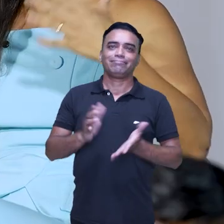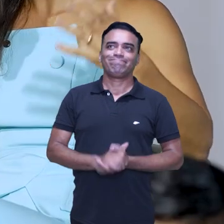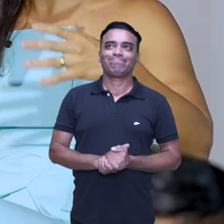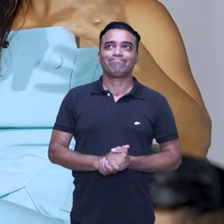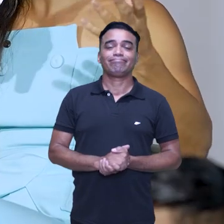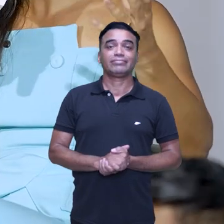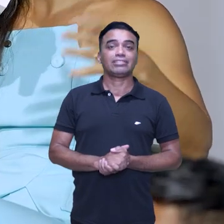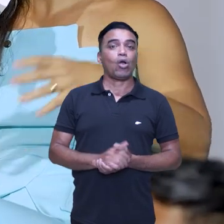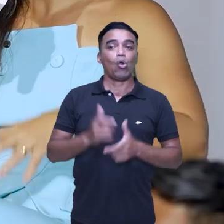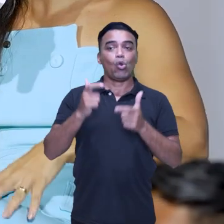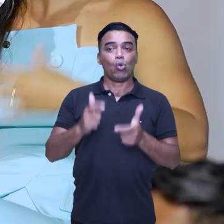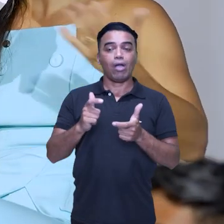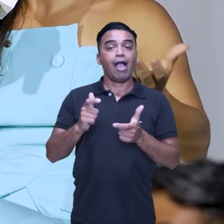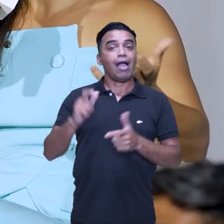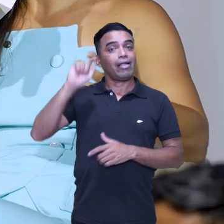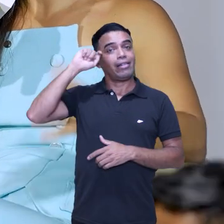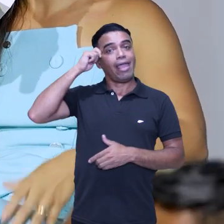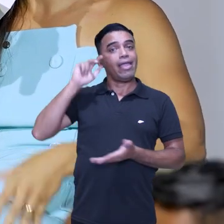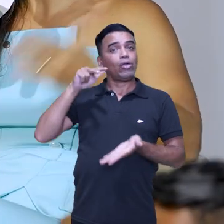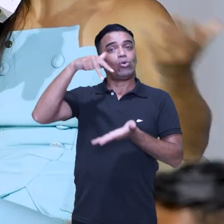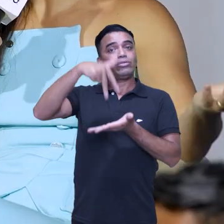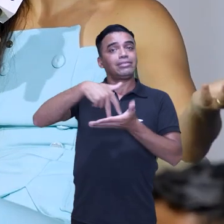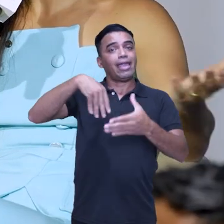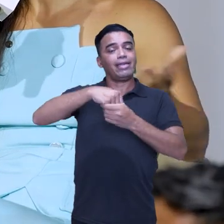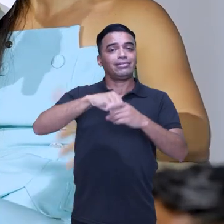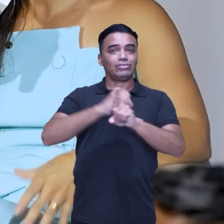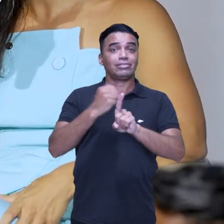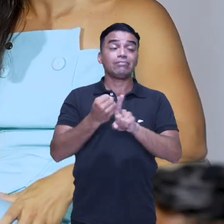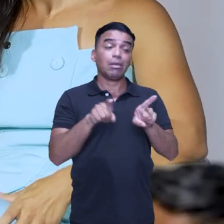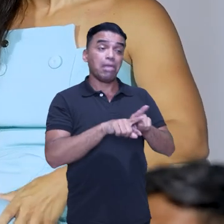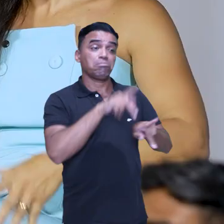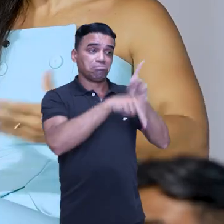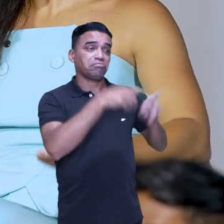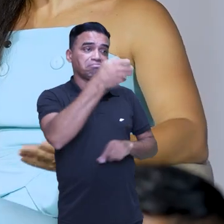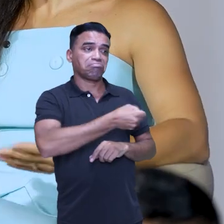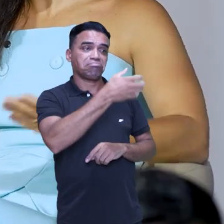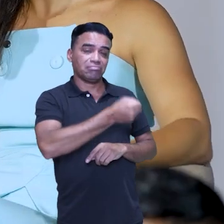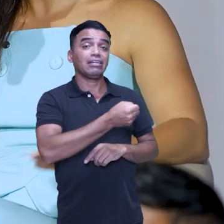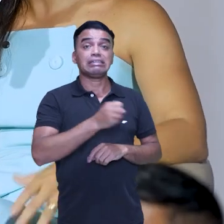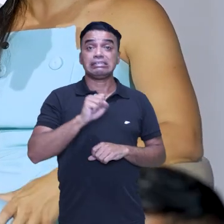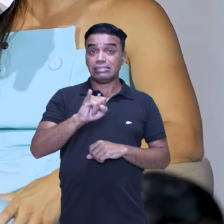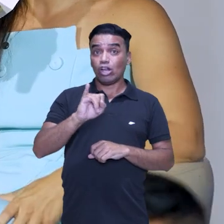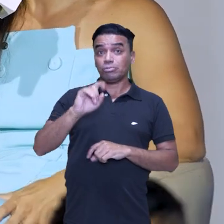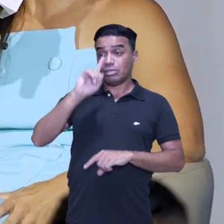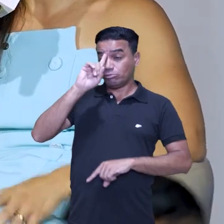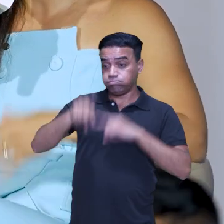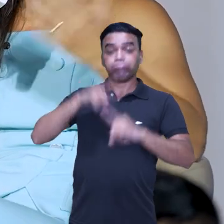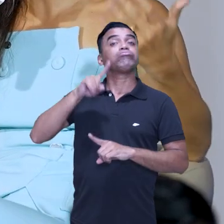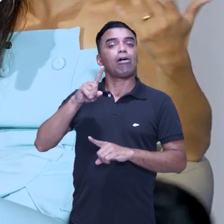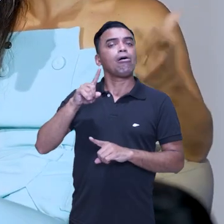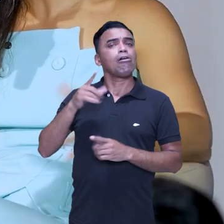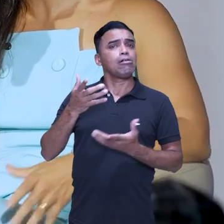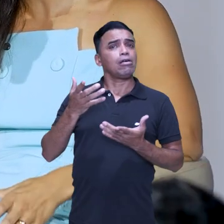a posição que os negros devem ocupar, assim como os brancos, né? E se nós podemos ser ensinados, né?